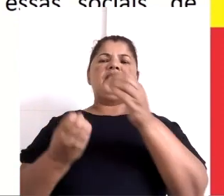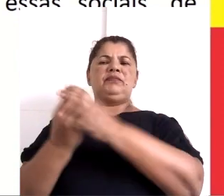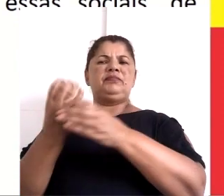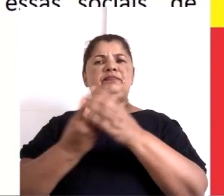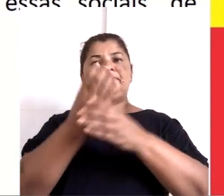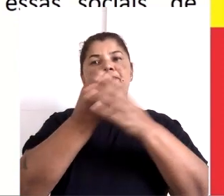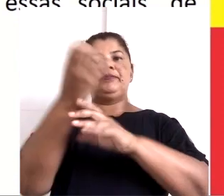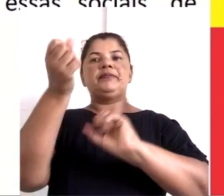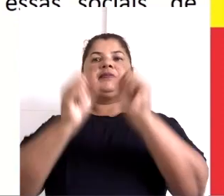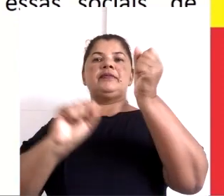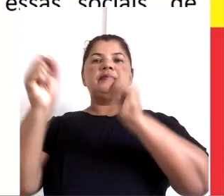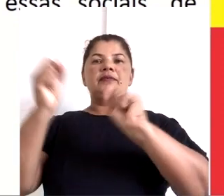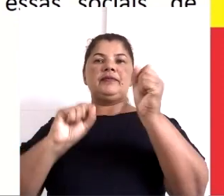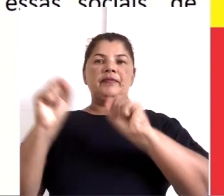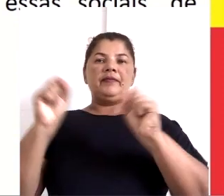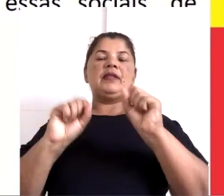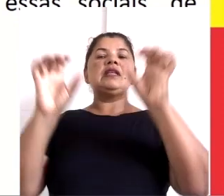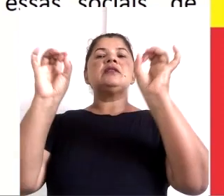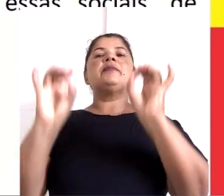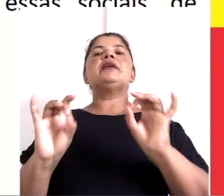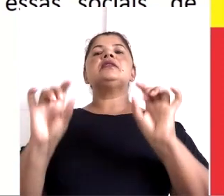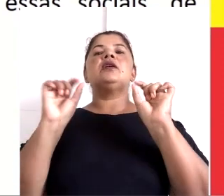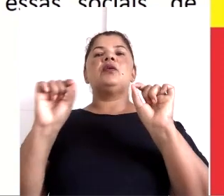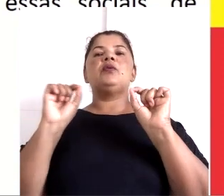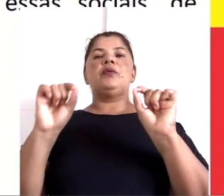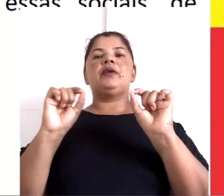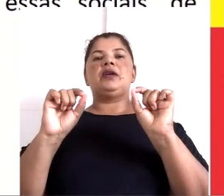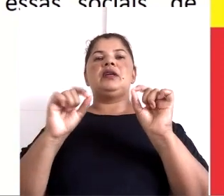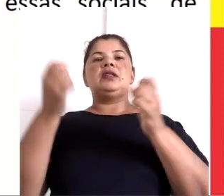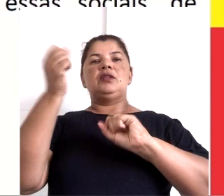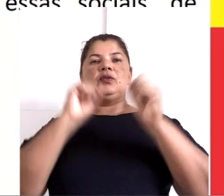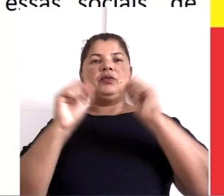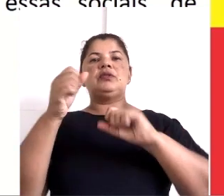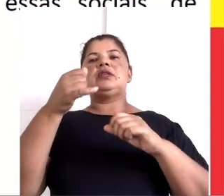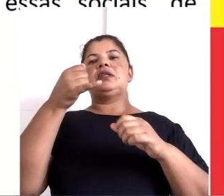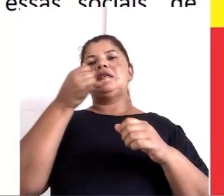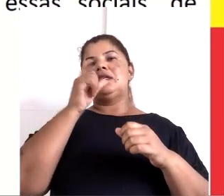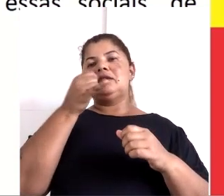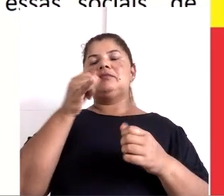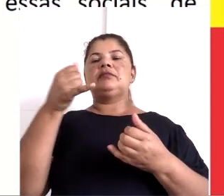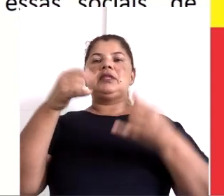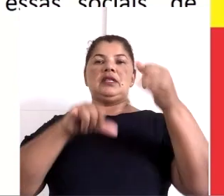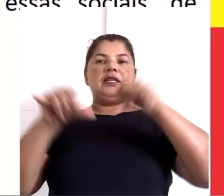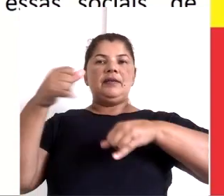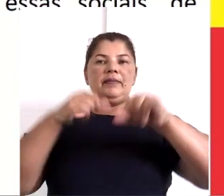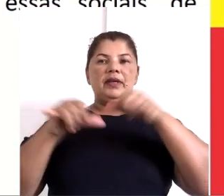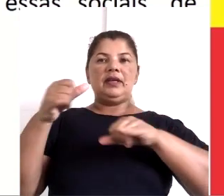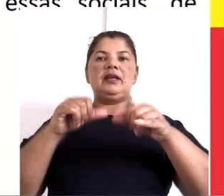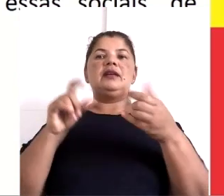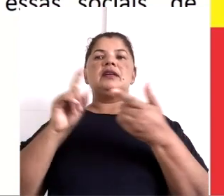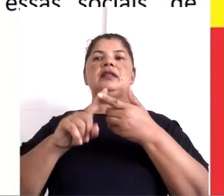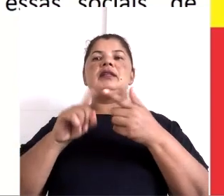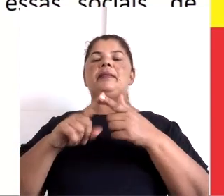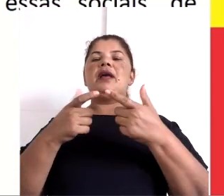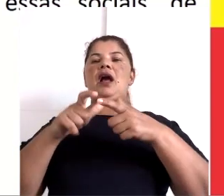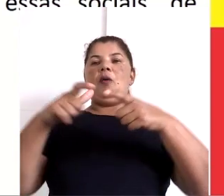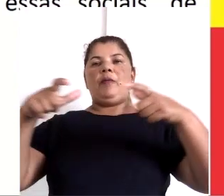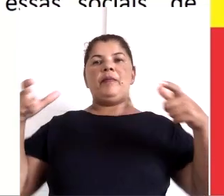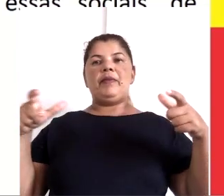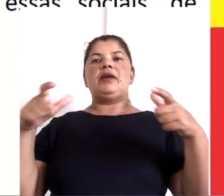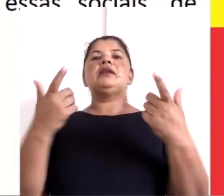indústrias, tá? Em especial a indústria elétrica e química. Houve também um aumento